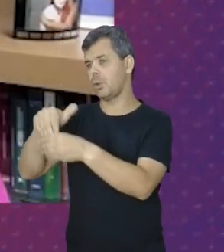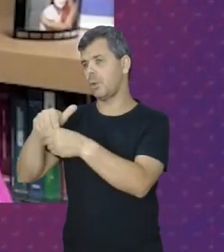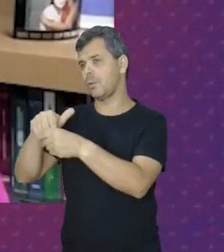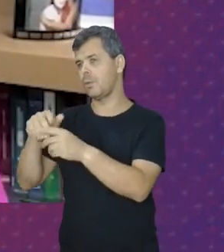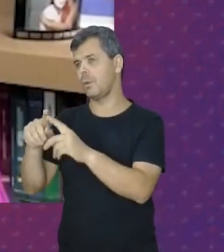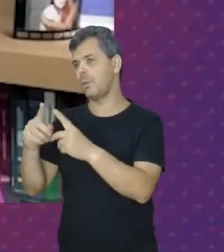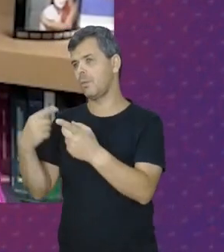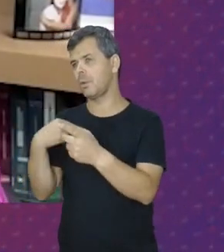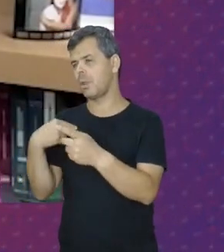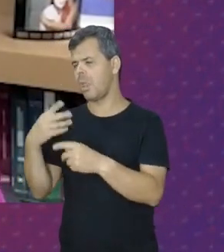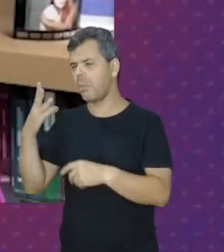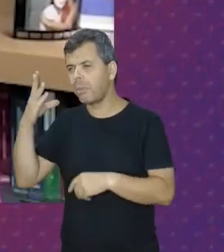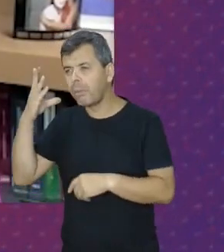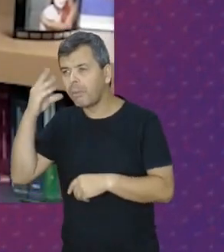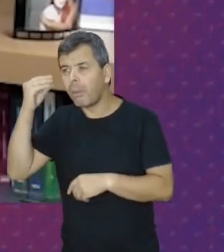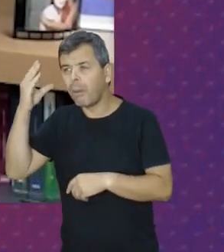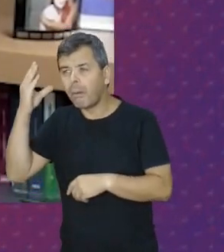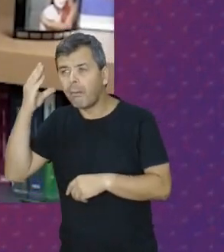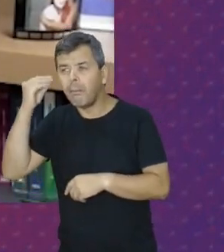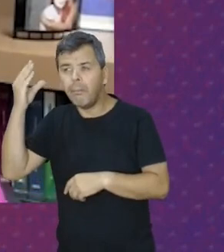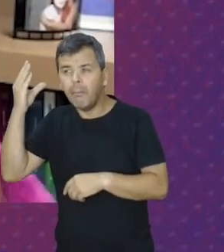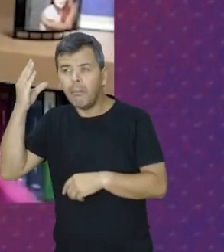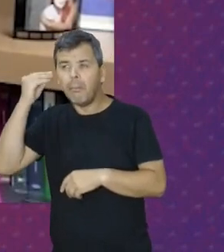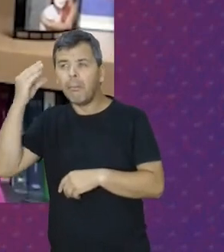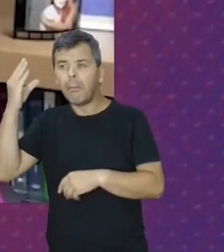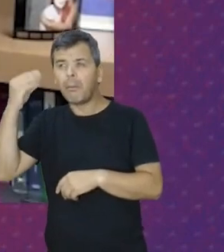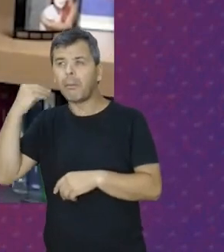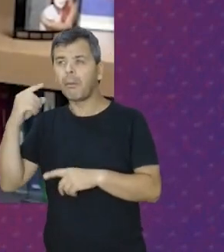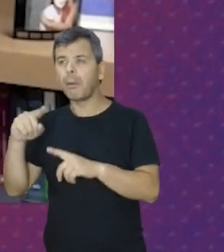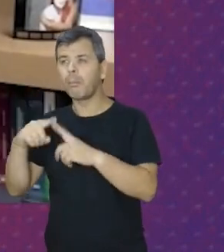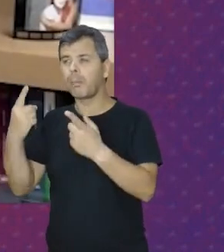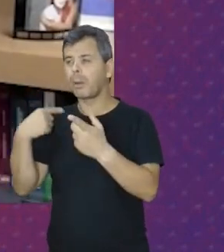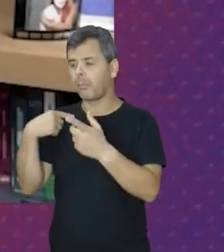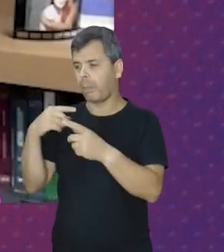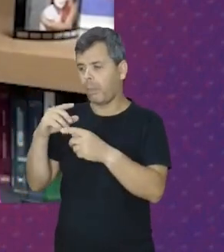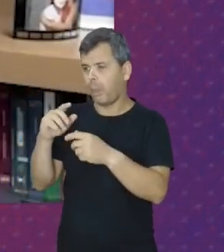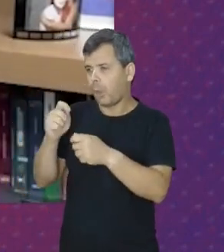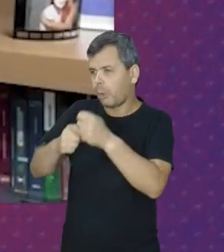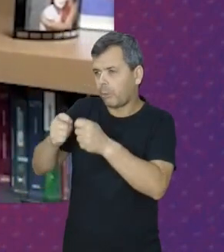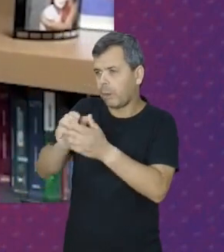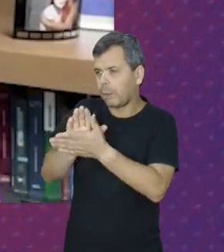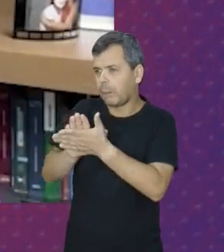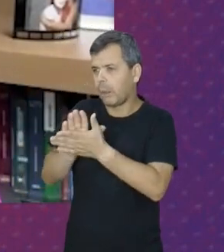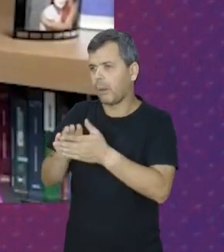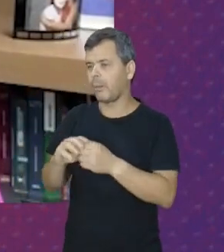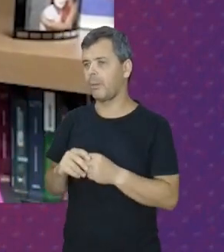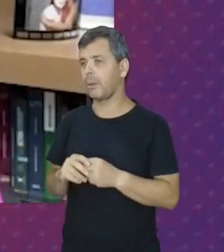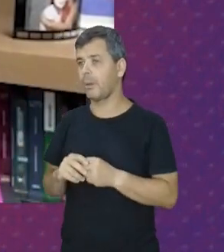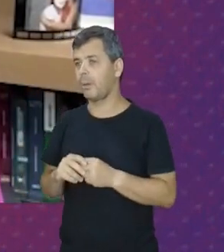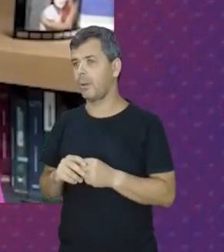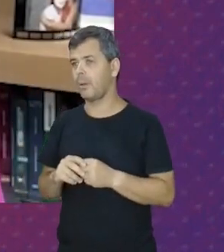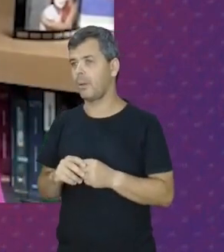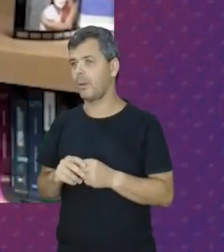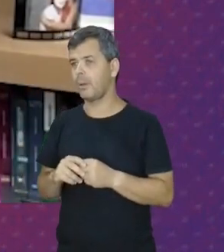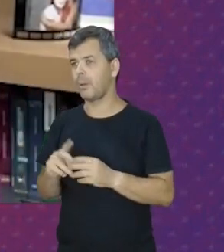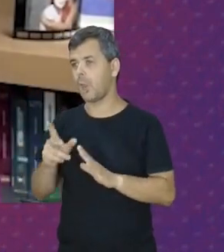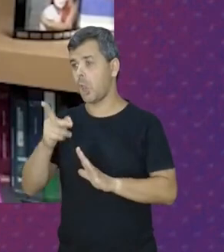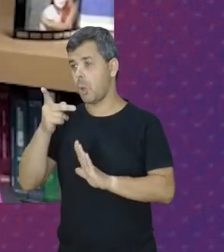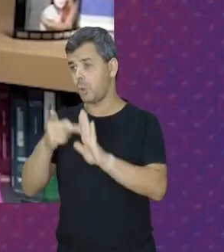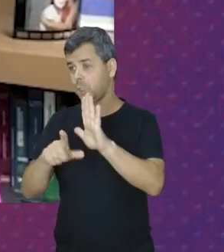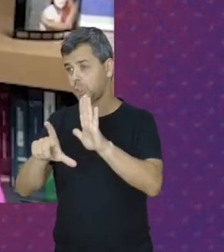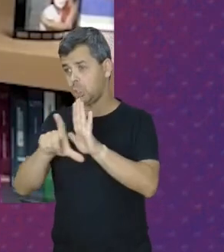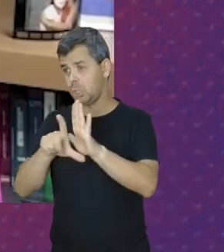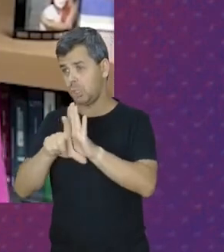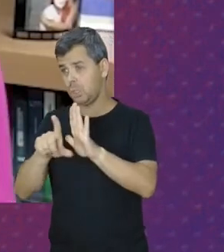votação e fala bem baixinho para desestabilizar. É aquele que segura o projeto de